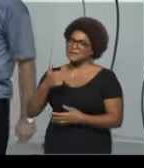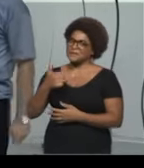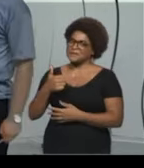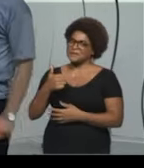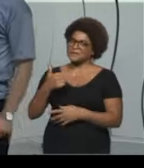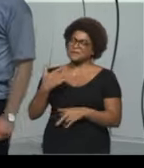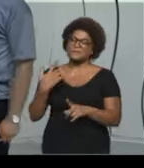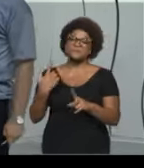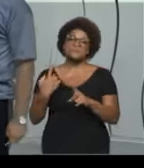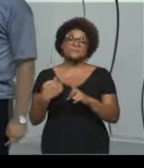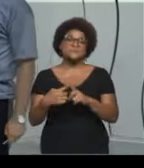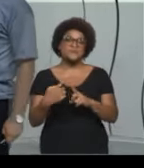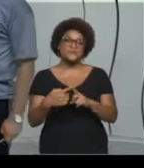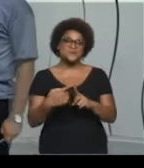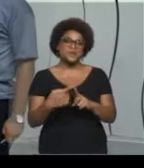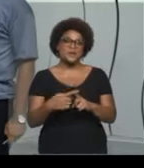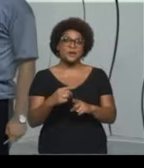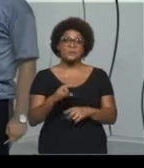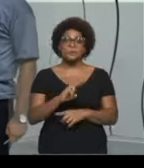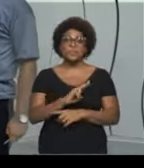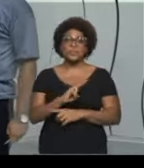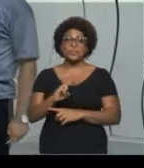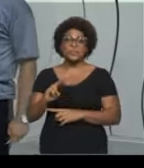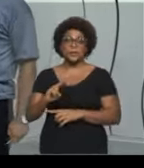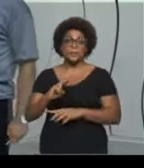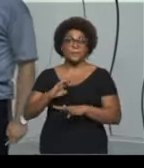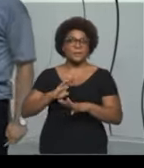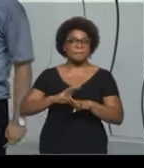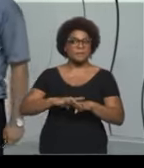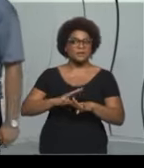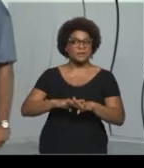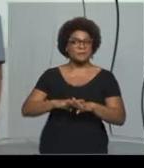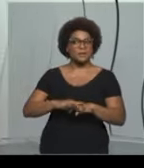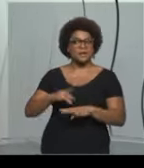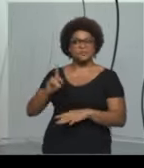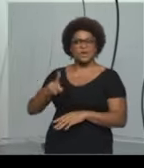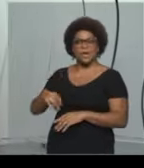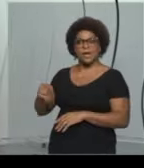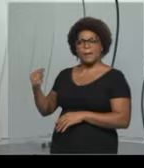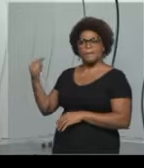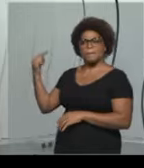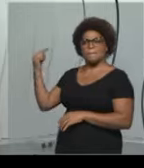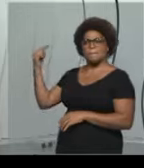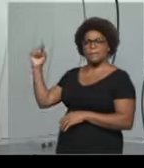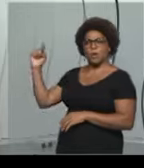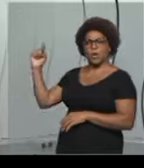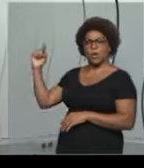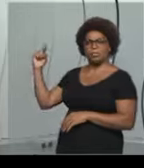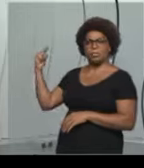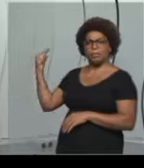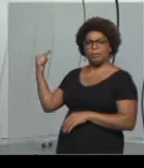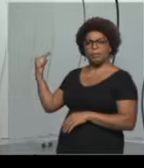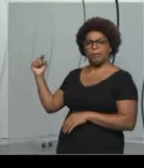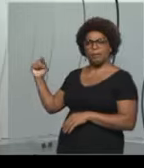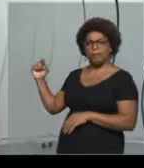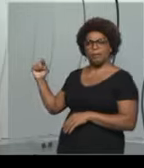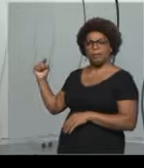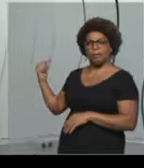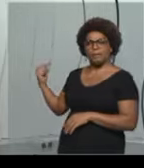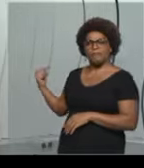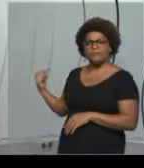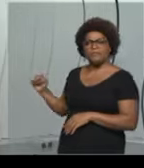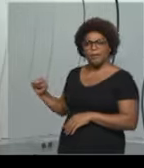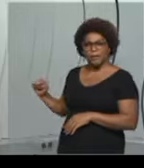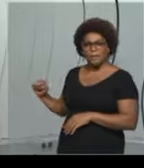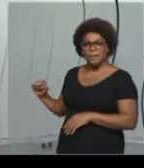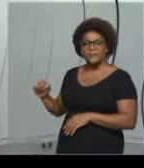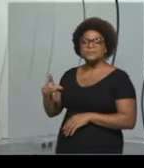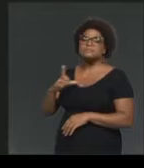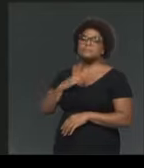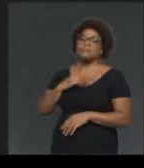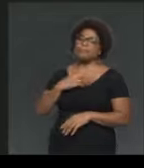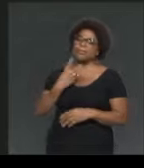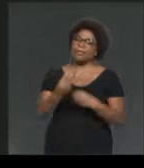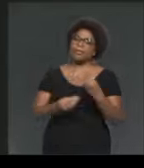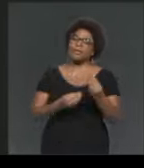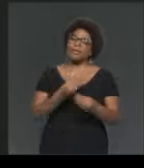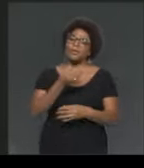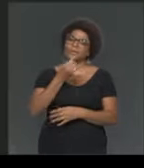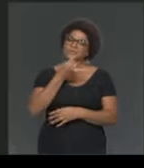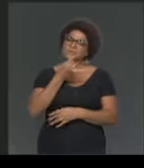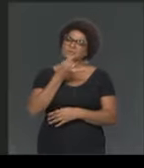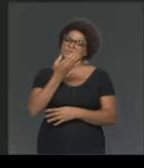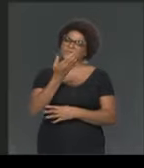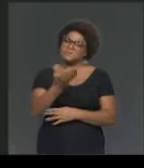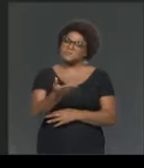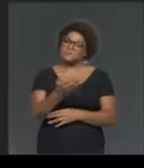na matemática são contas, são regras, são fórmulas, inclusive é fácil dar exemplos, né? Então, o que a gente